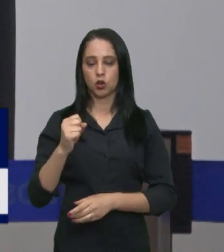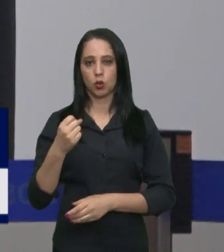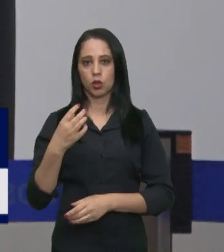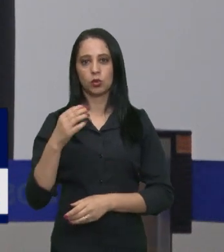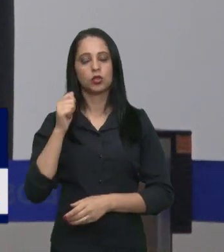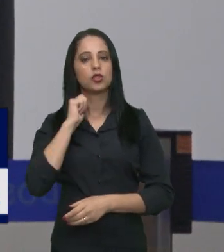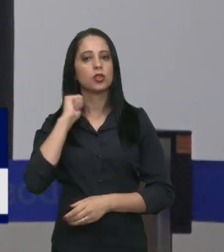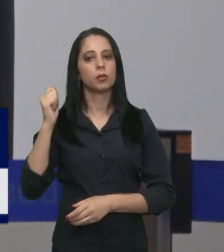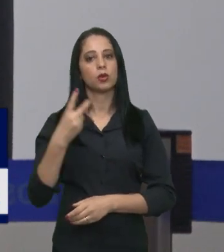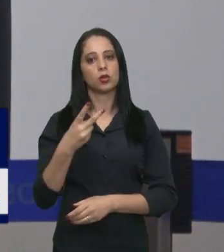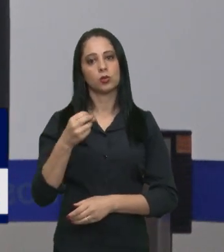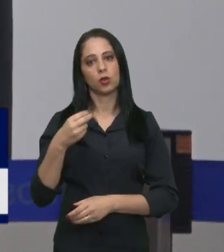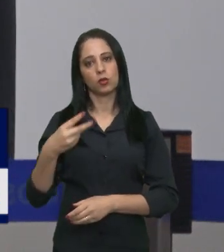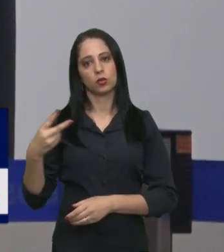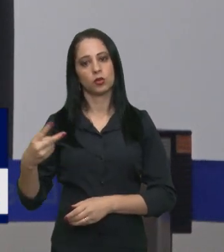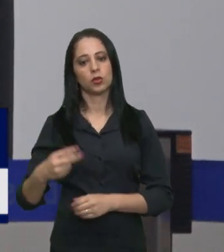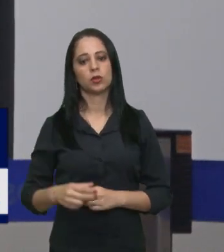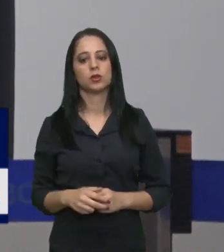18/4/2022.